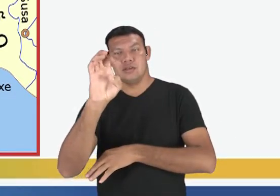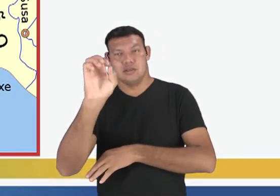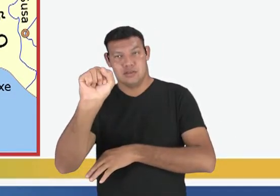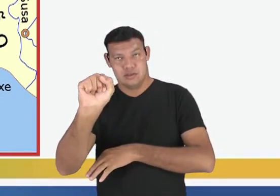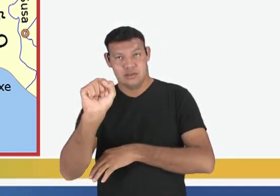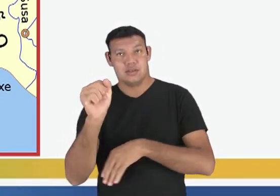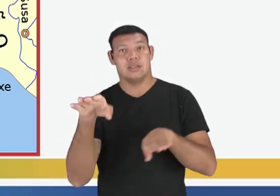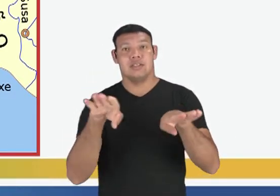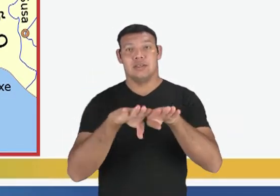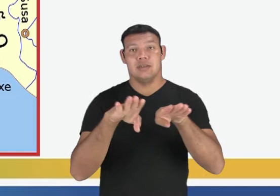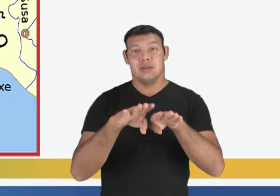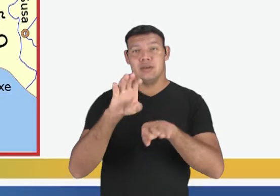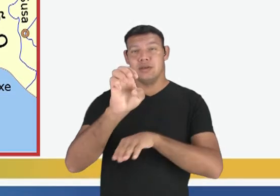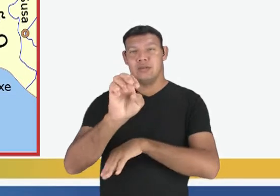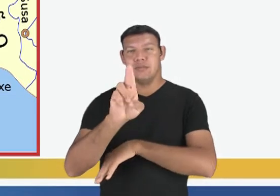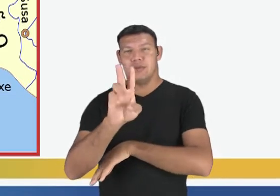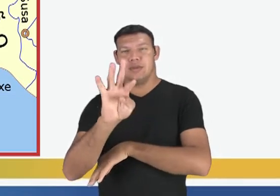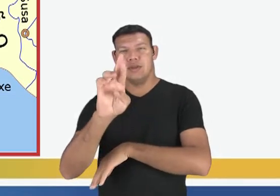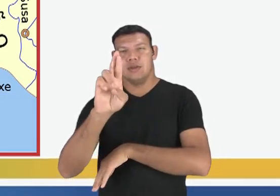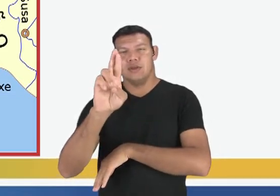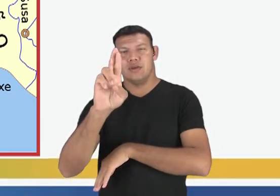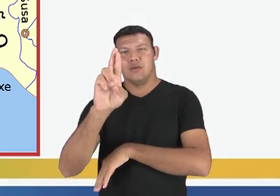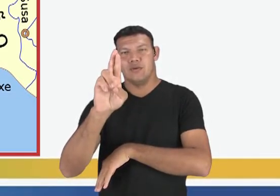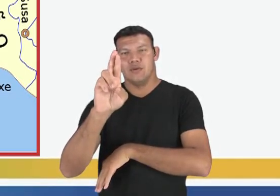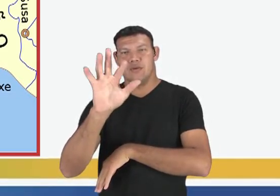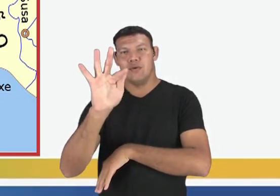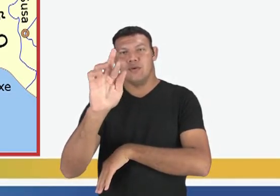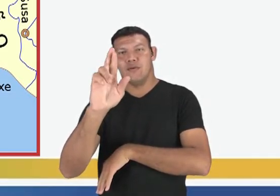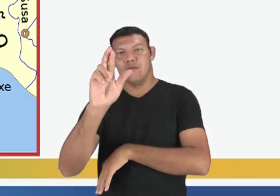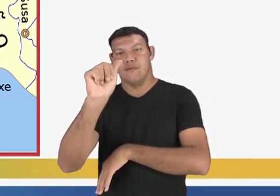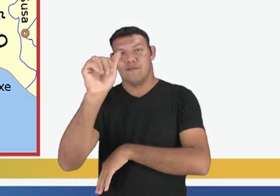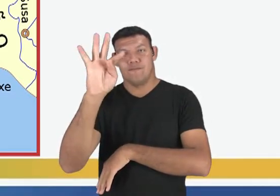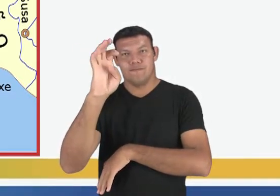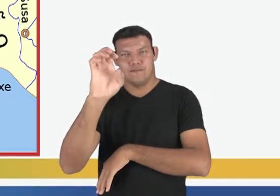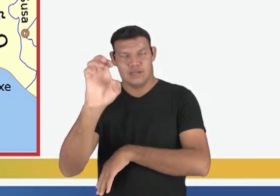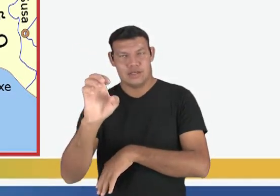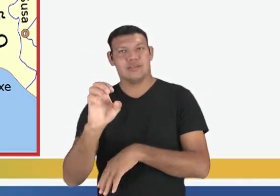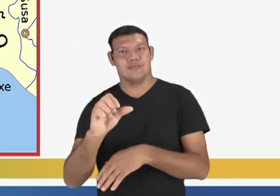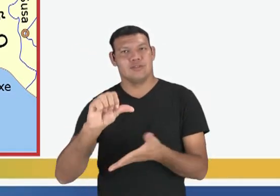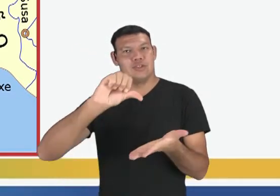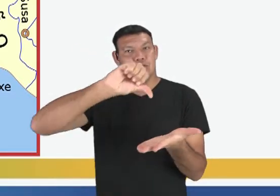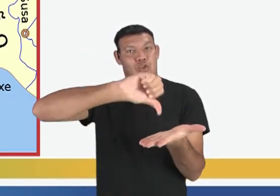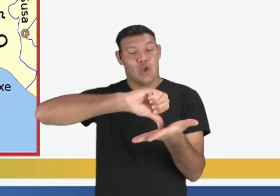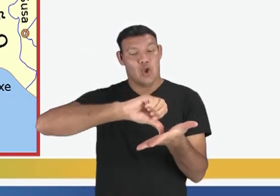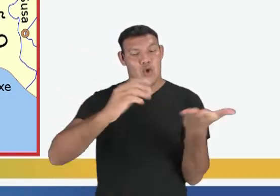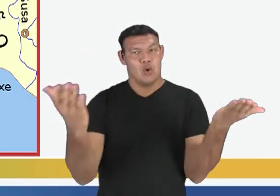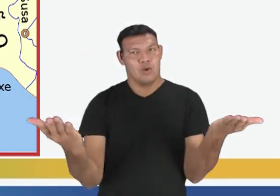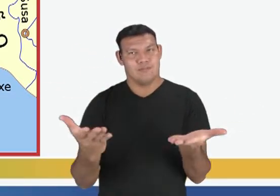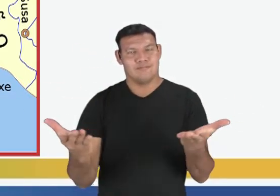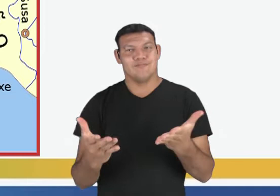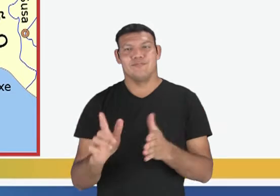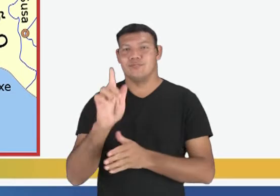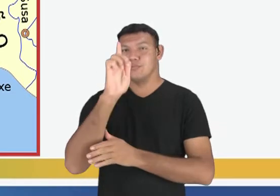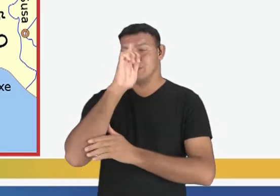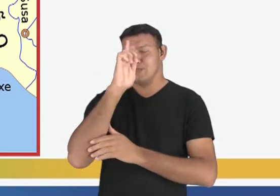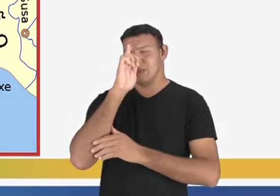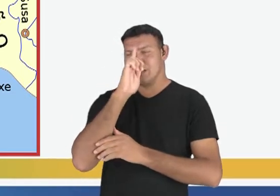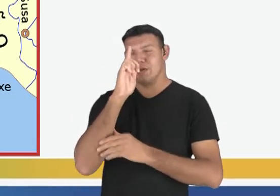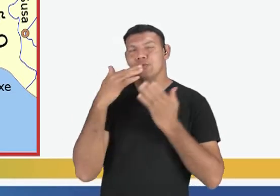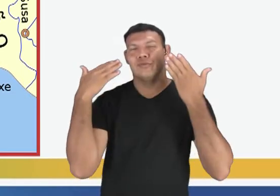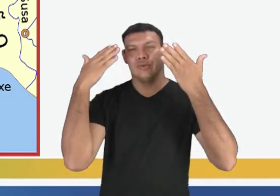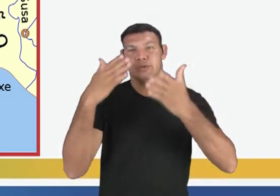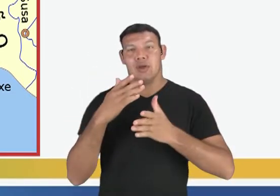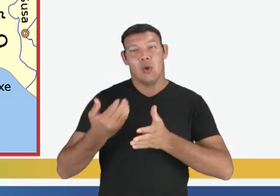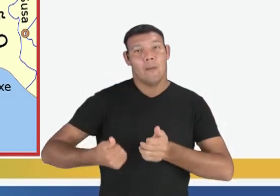fica a região ali do Iraque, o que não diminui a importância do feito. Entretanto, os gregos se destacam porque foram